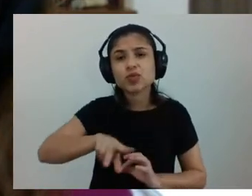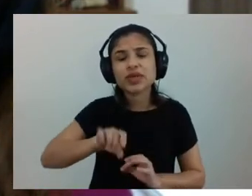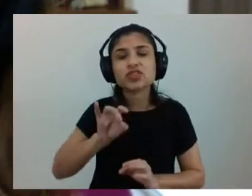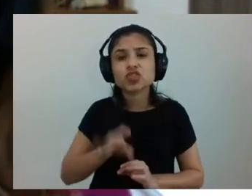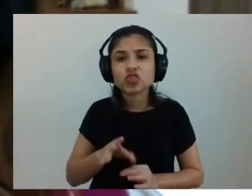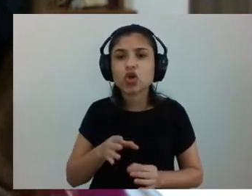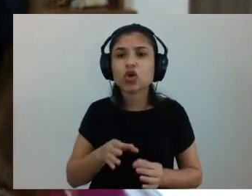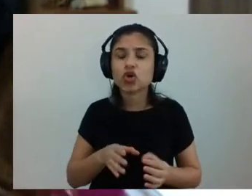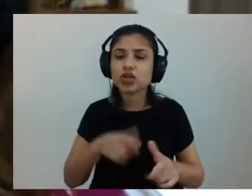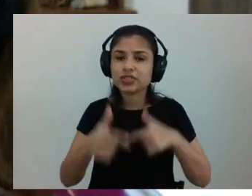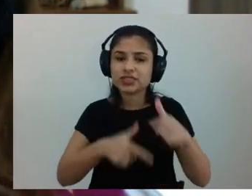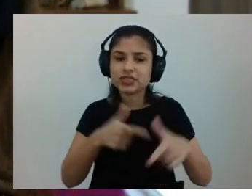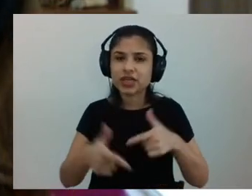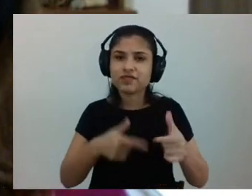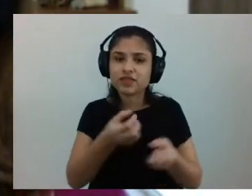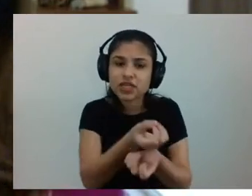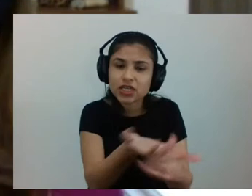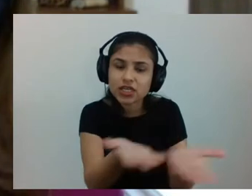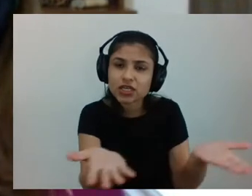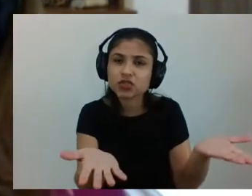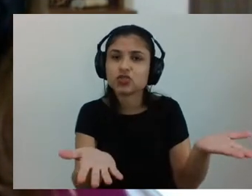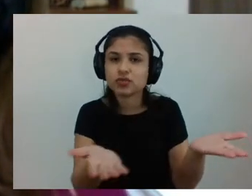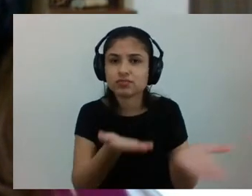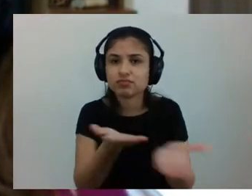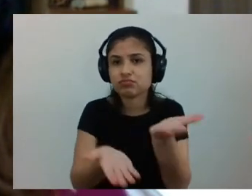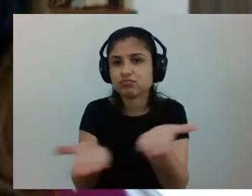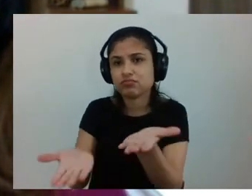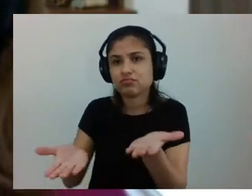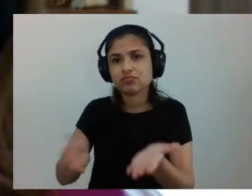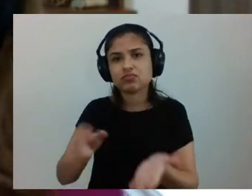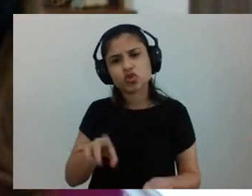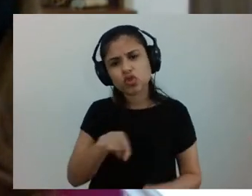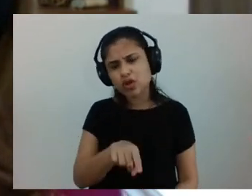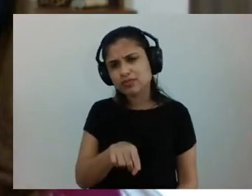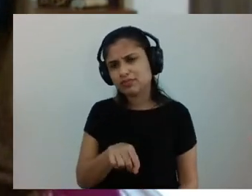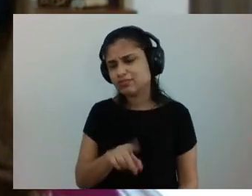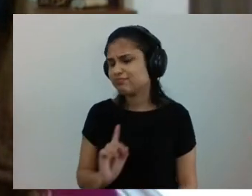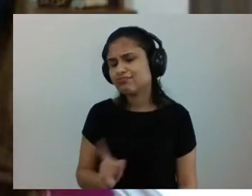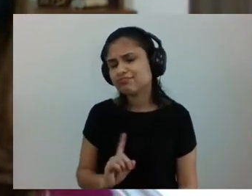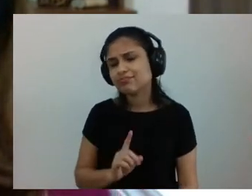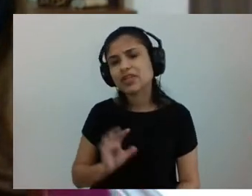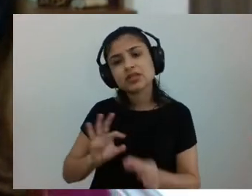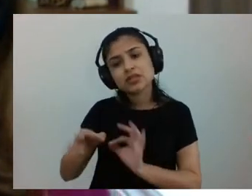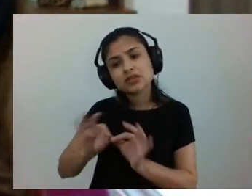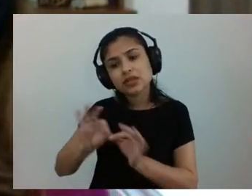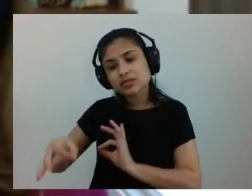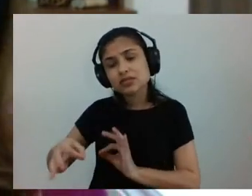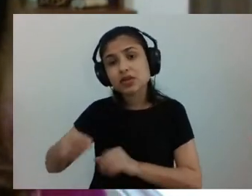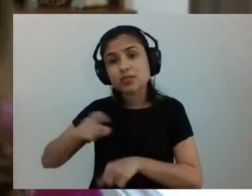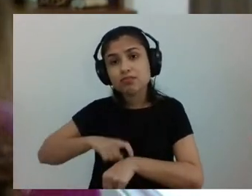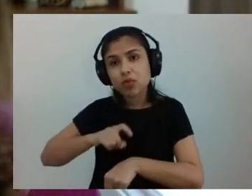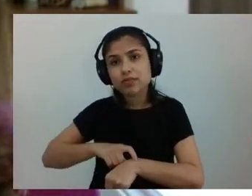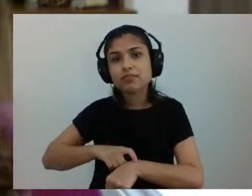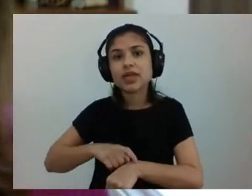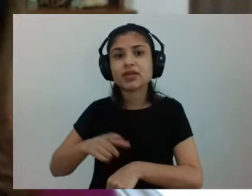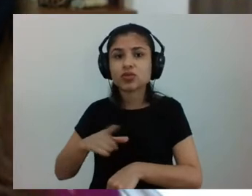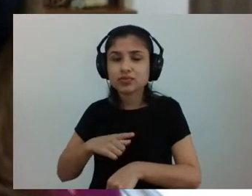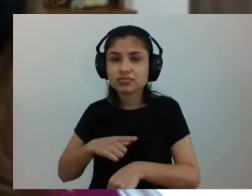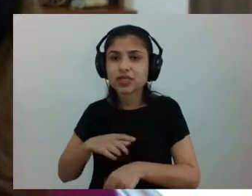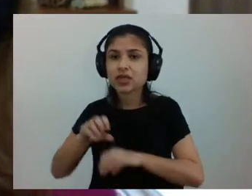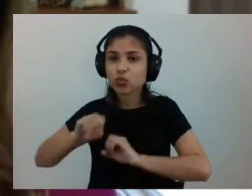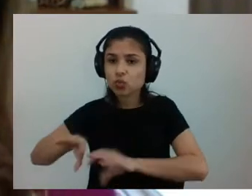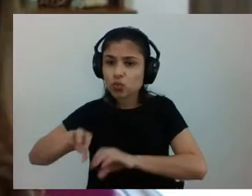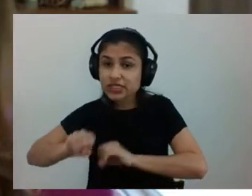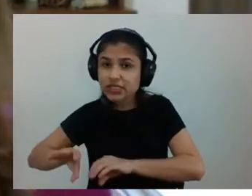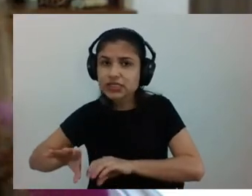né? A gente não pode enxergar a extensão assim. A extensão é o momento em que se consolida o ensino, em que se